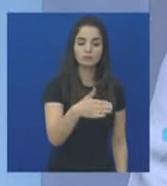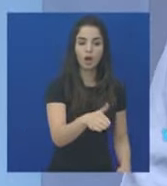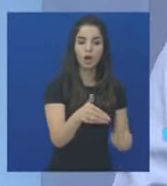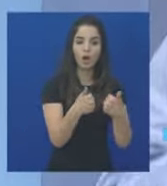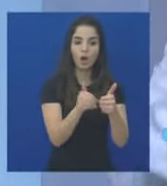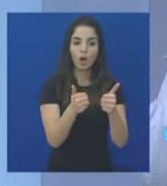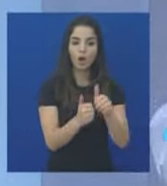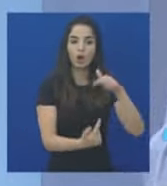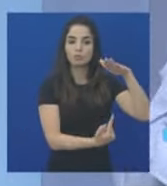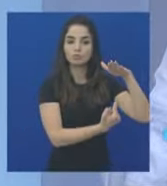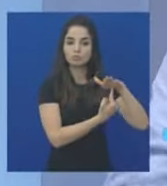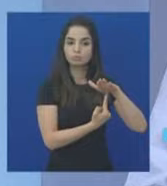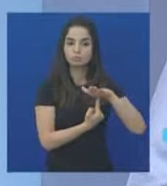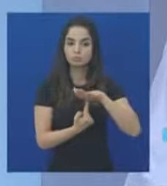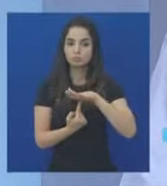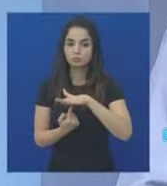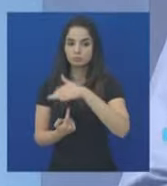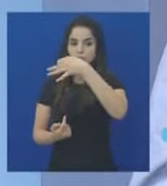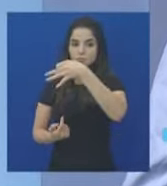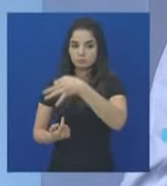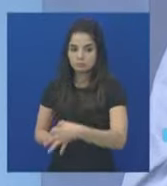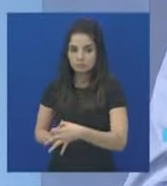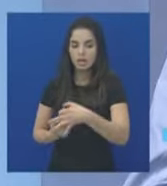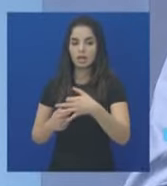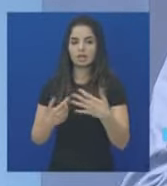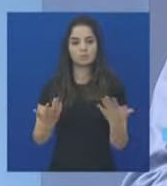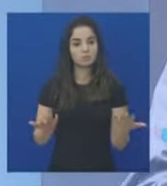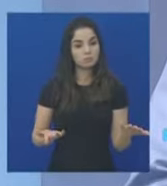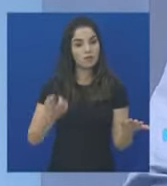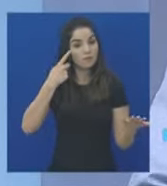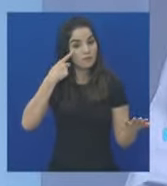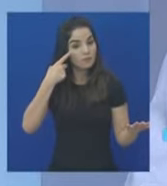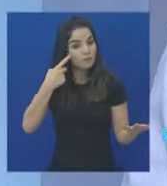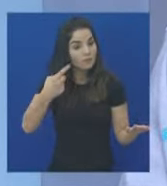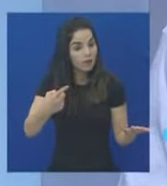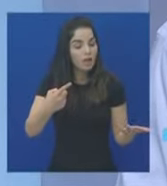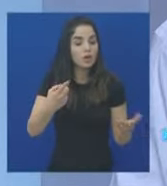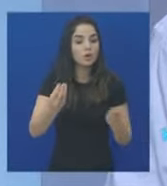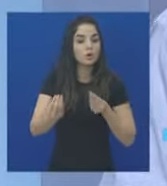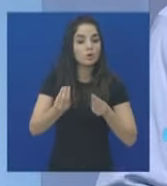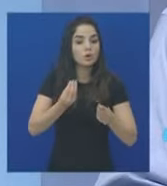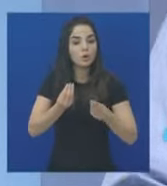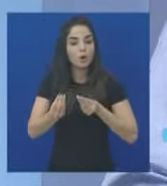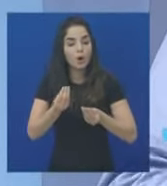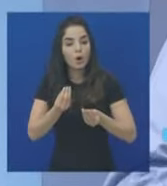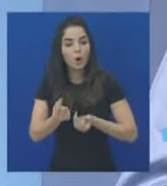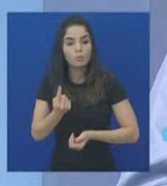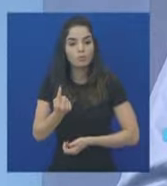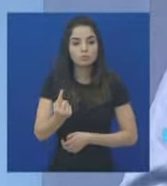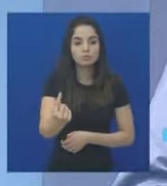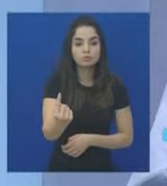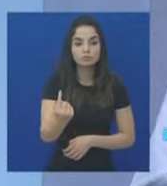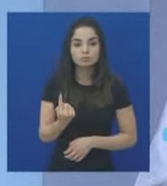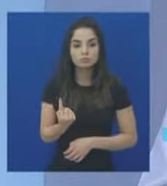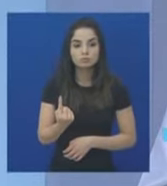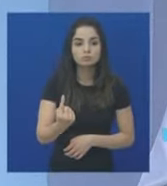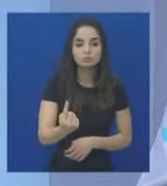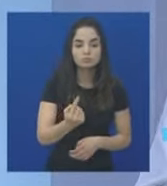de ônibus estão nos locais certos. Então, precisamos estar vendo isso, a mobilidade urbana, e fazendo projetos de